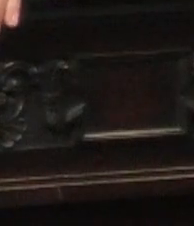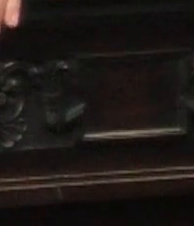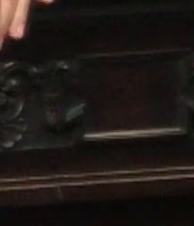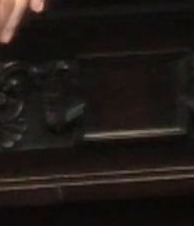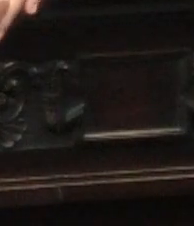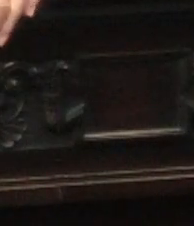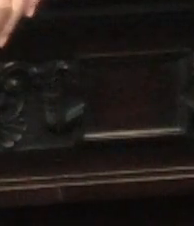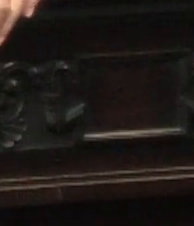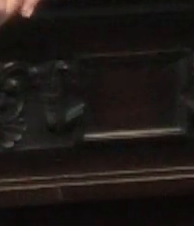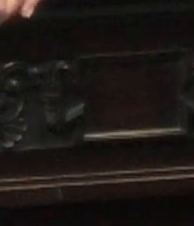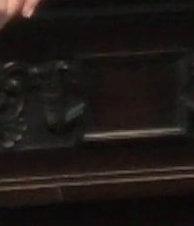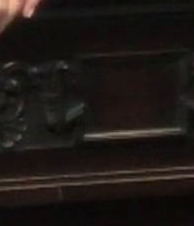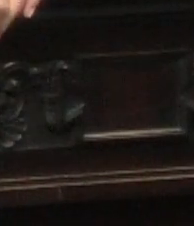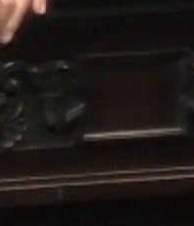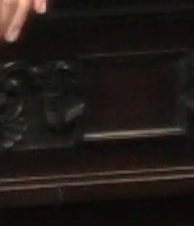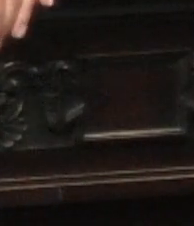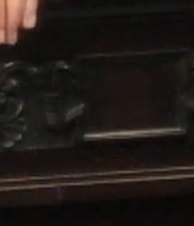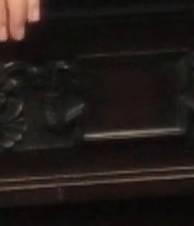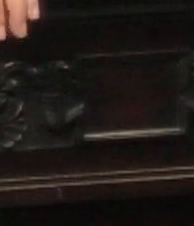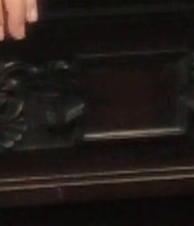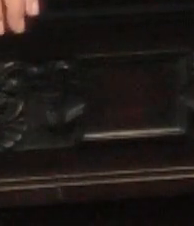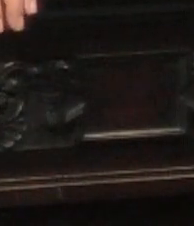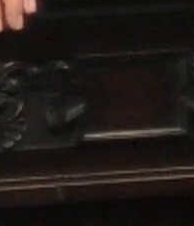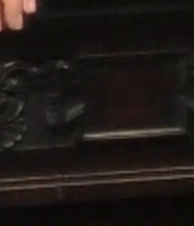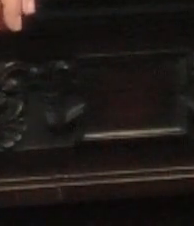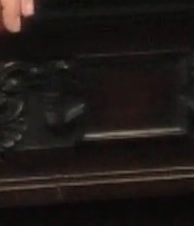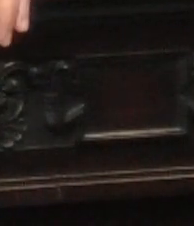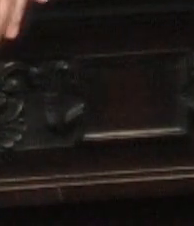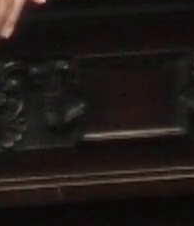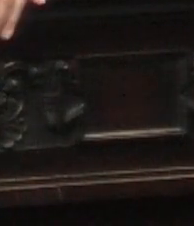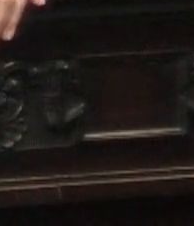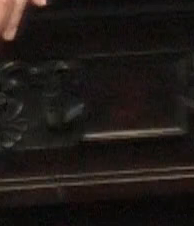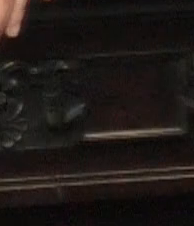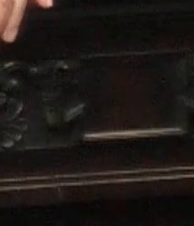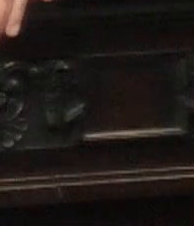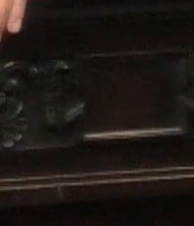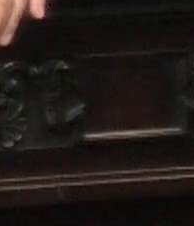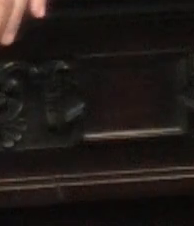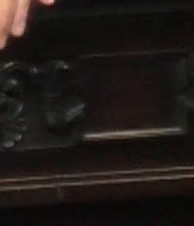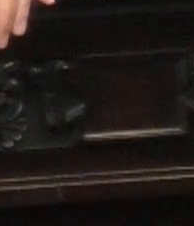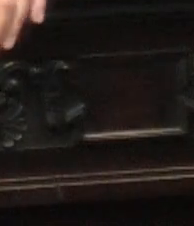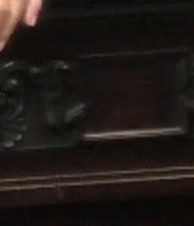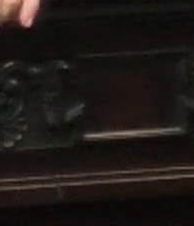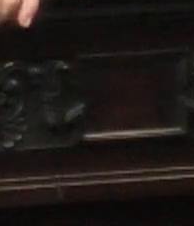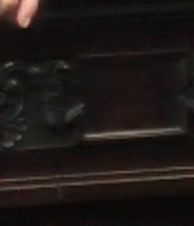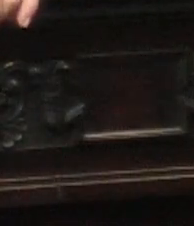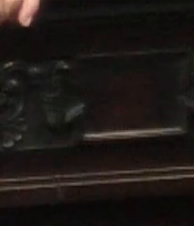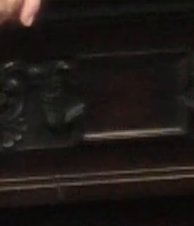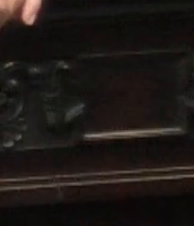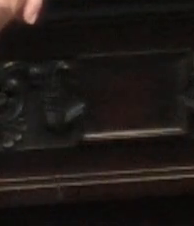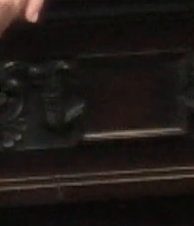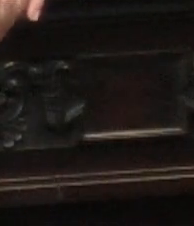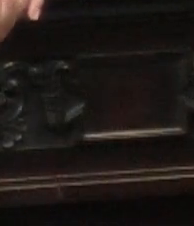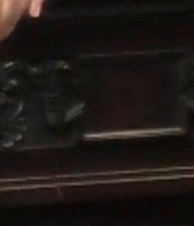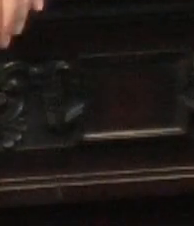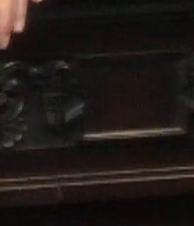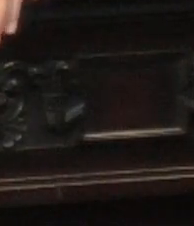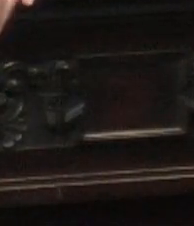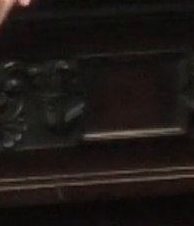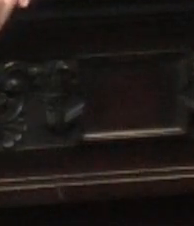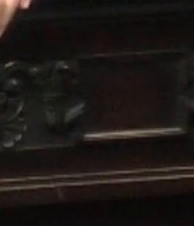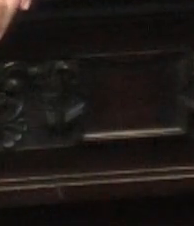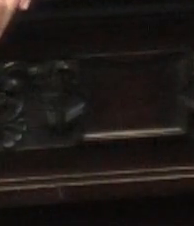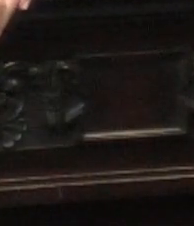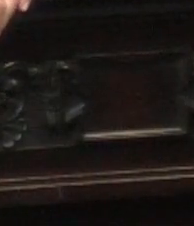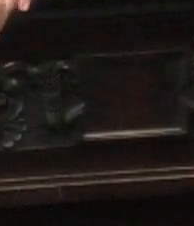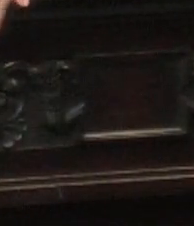a Santa Cruz, passando por Jacarepaguá e hoje se